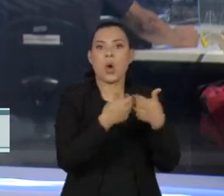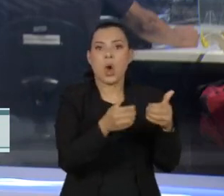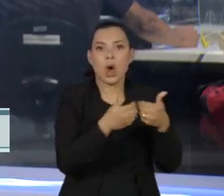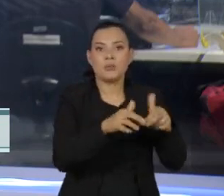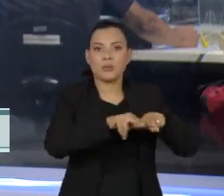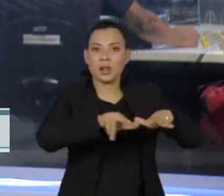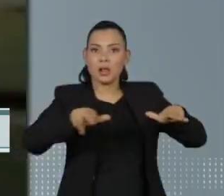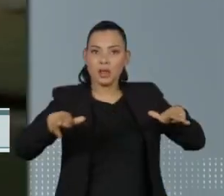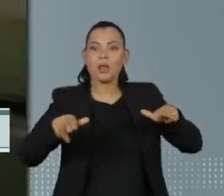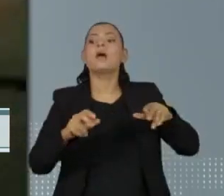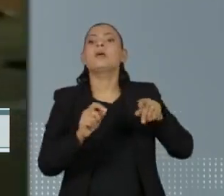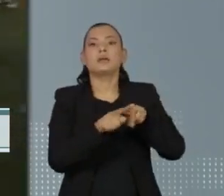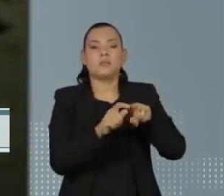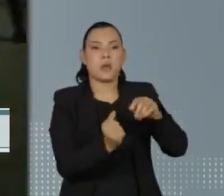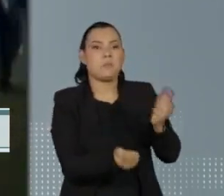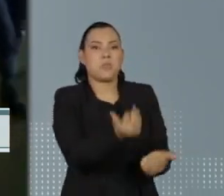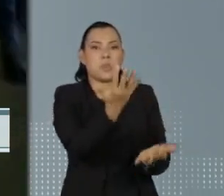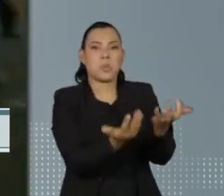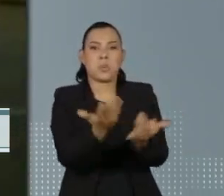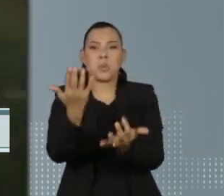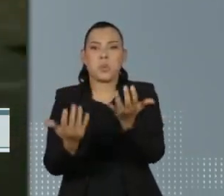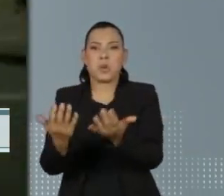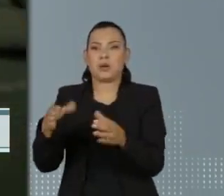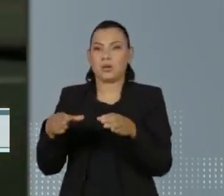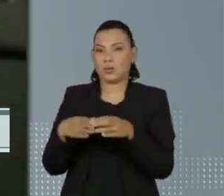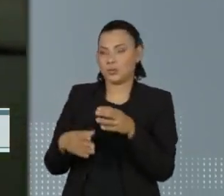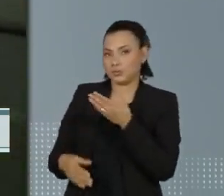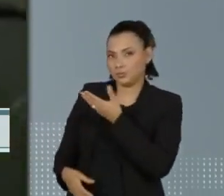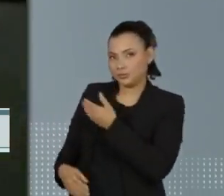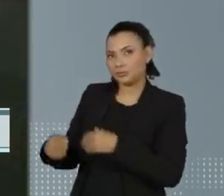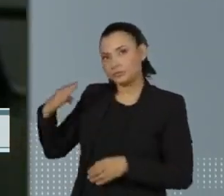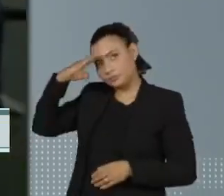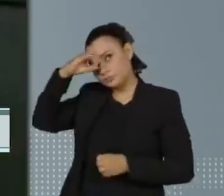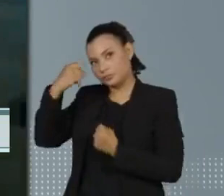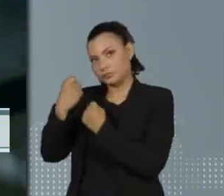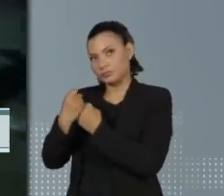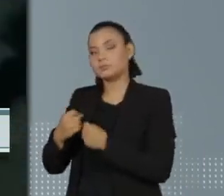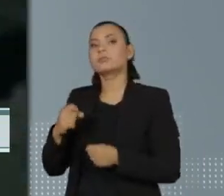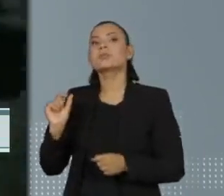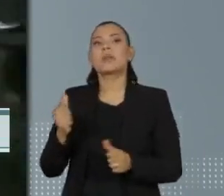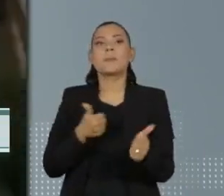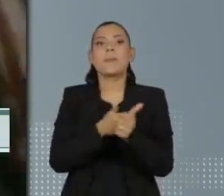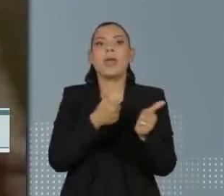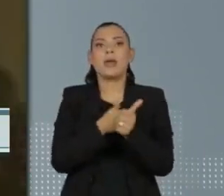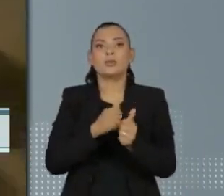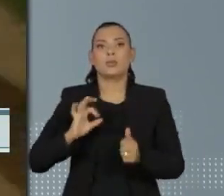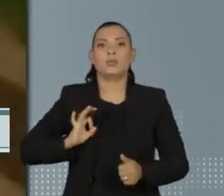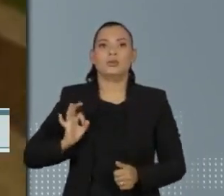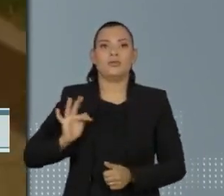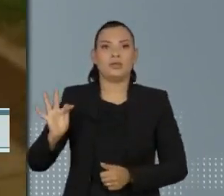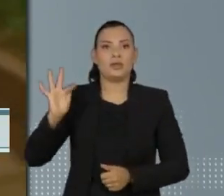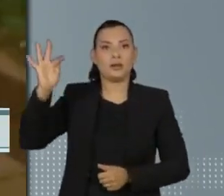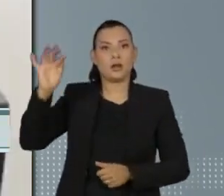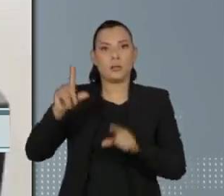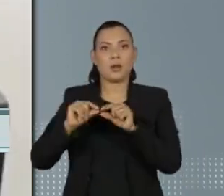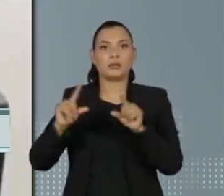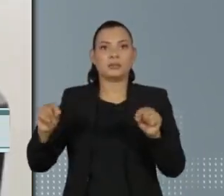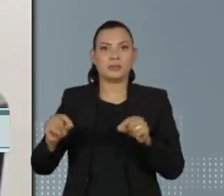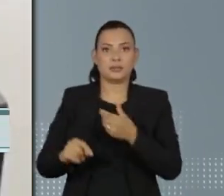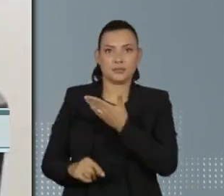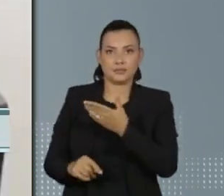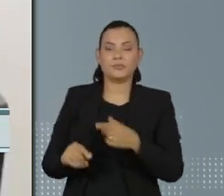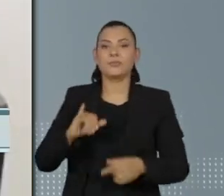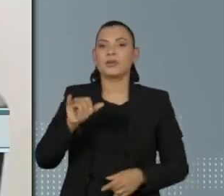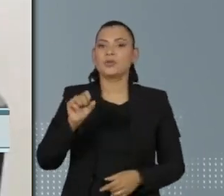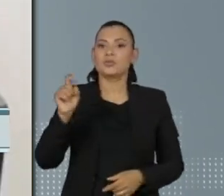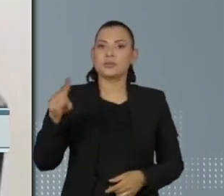contra a prisão um grupo de bolsonaroista se concentrou no entorno da sede da Polícia Federal em Brasília onde